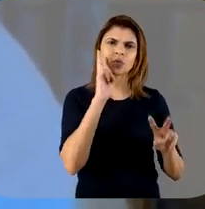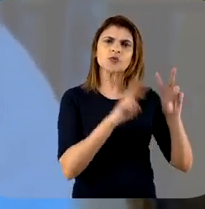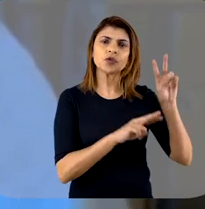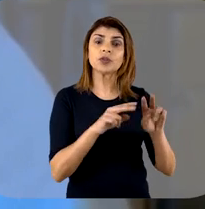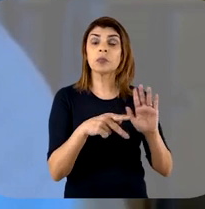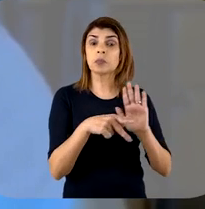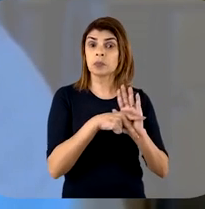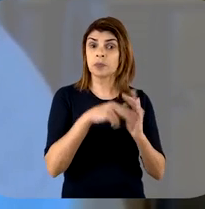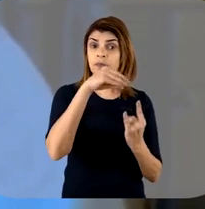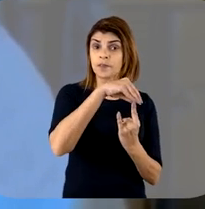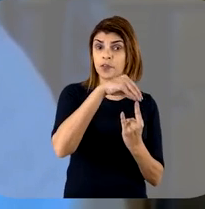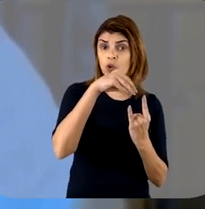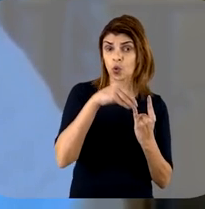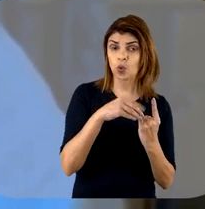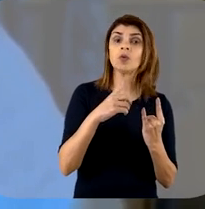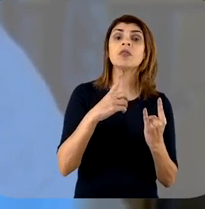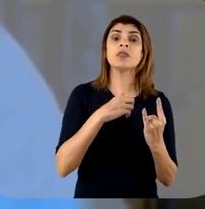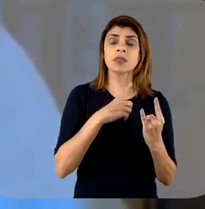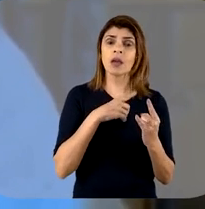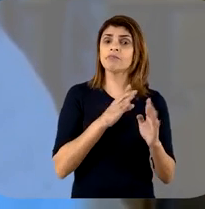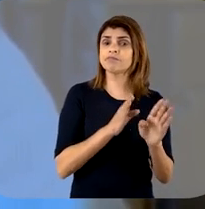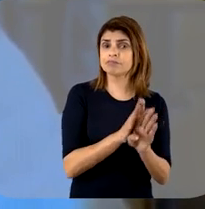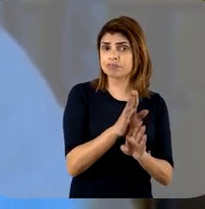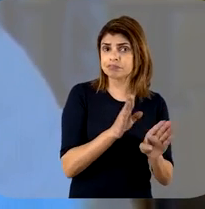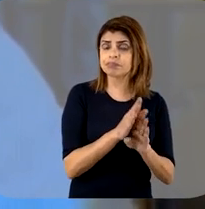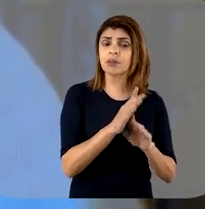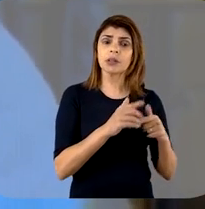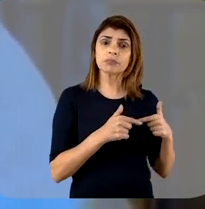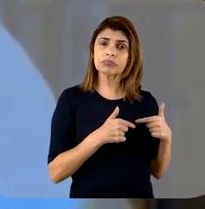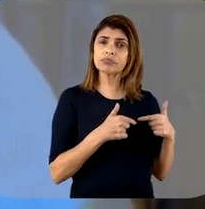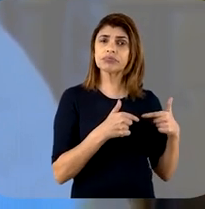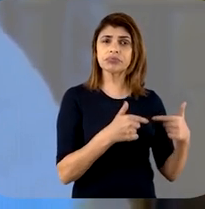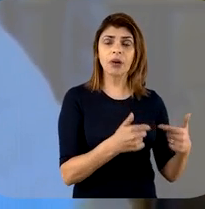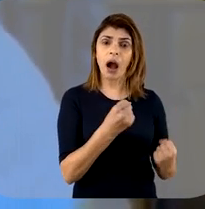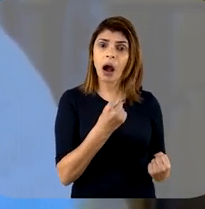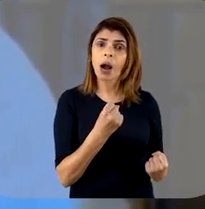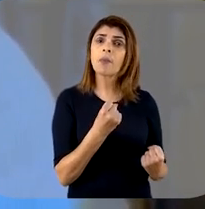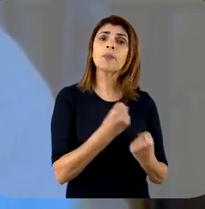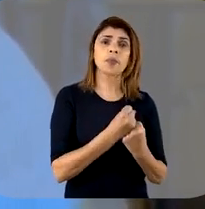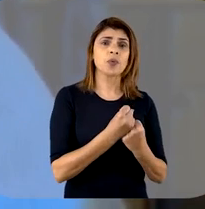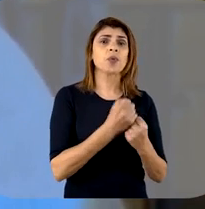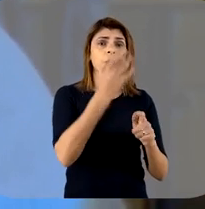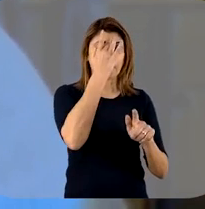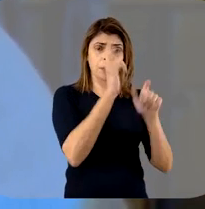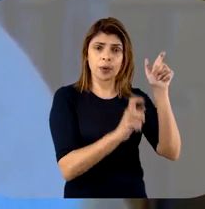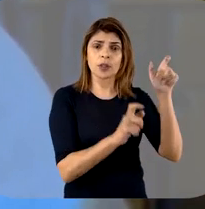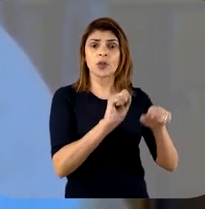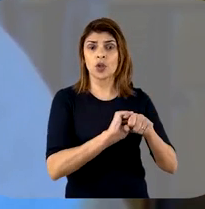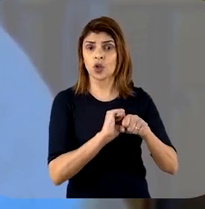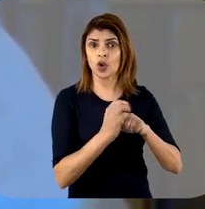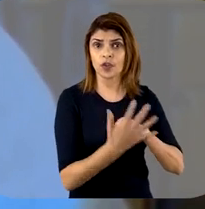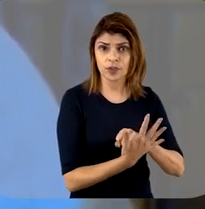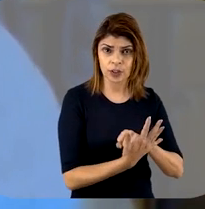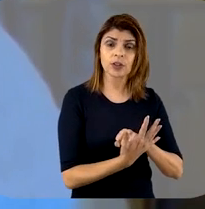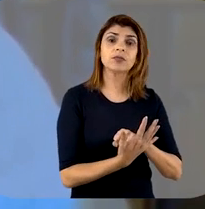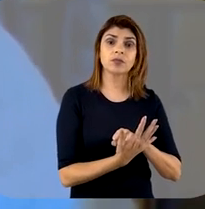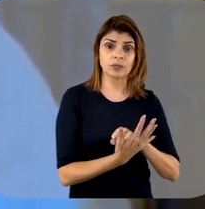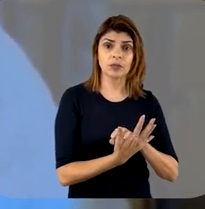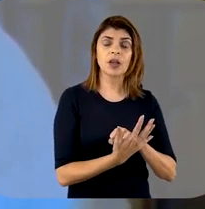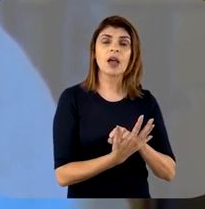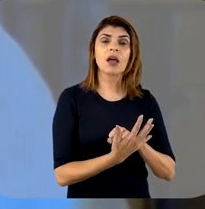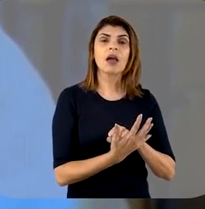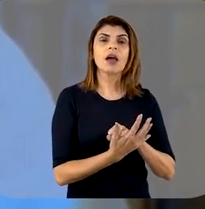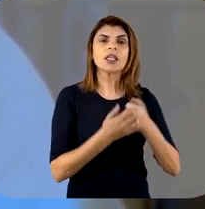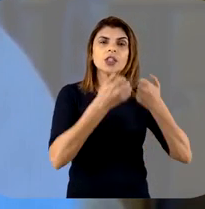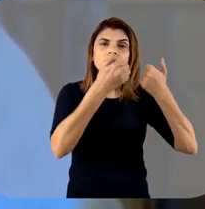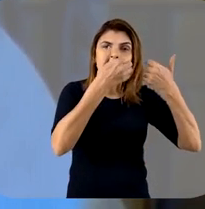própria Fiocruz, né, tem uma série de iniciativas de apoio à questão da Covid, que vai desde